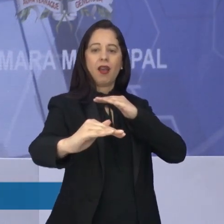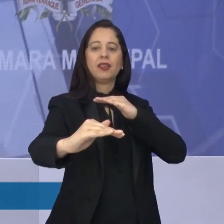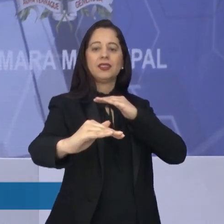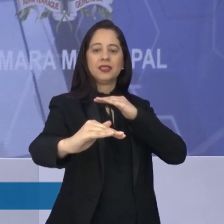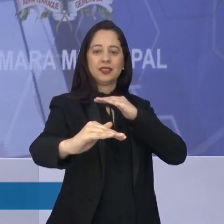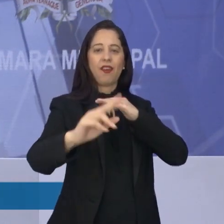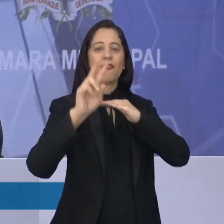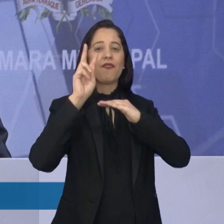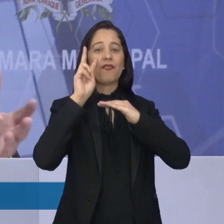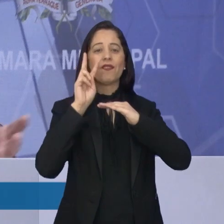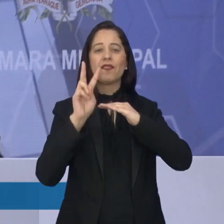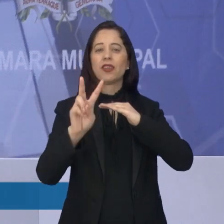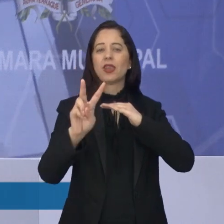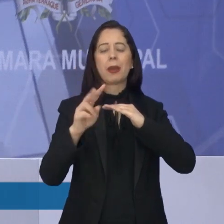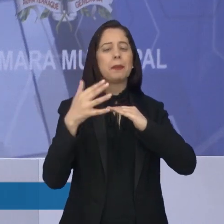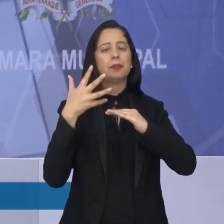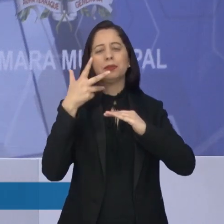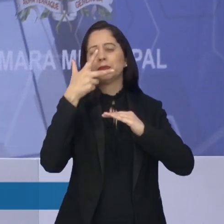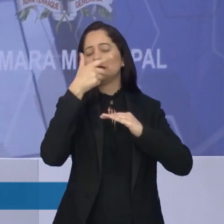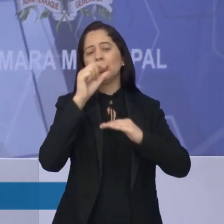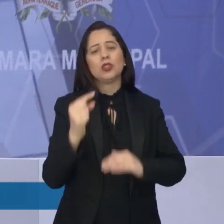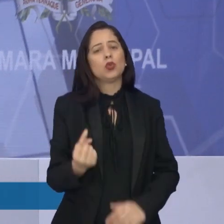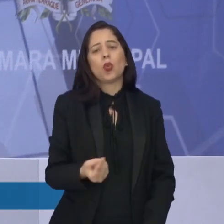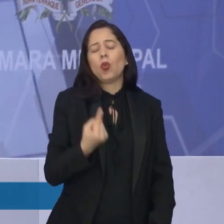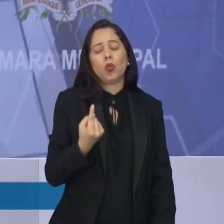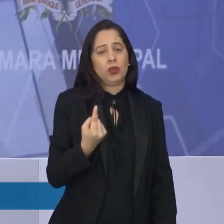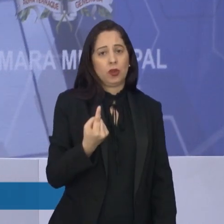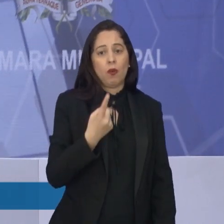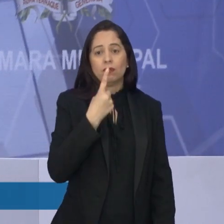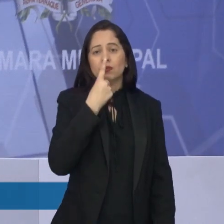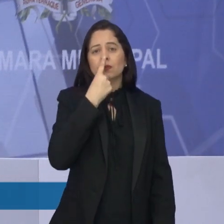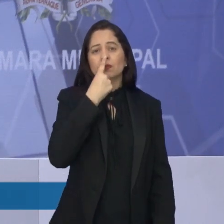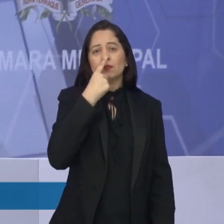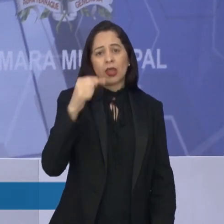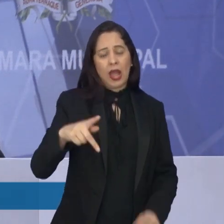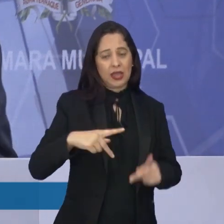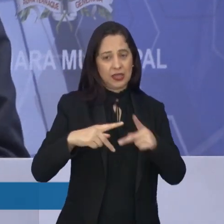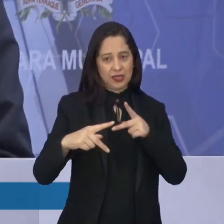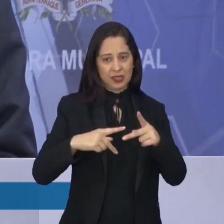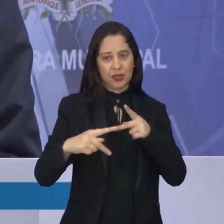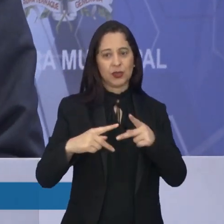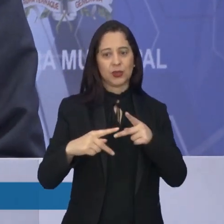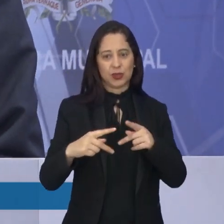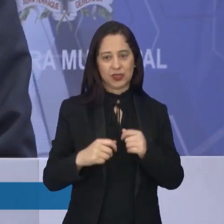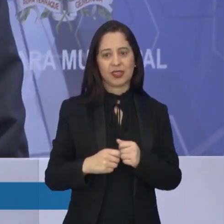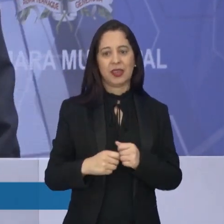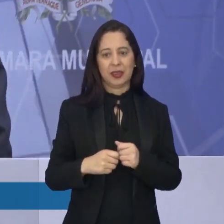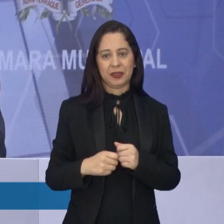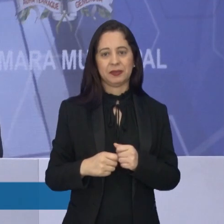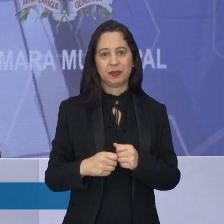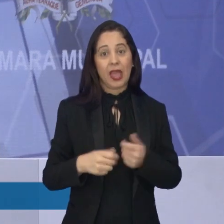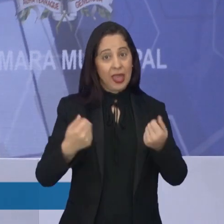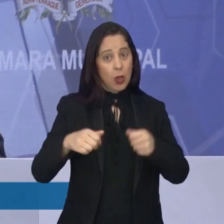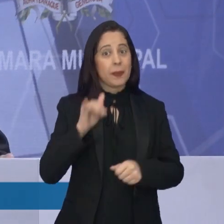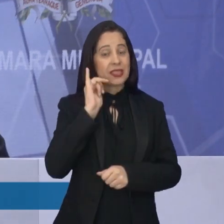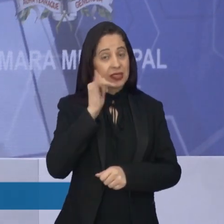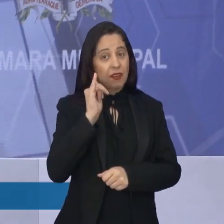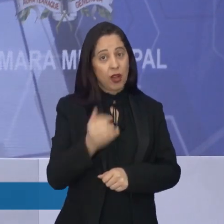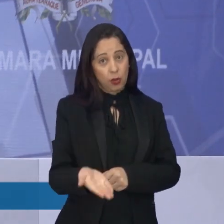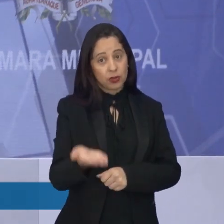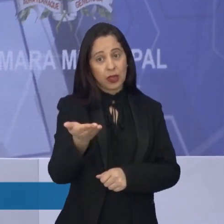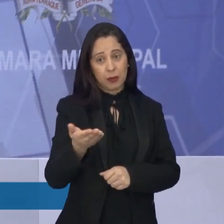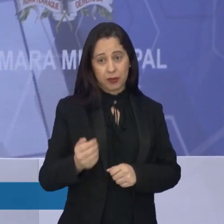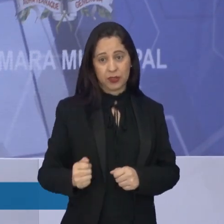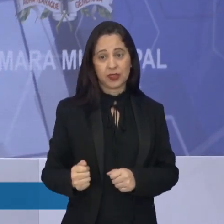como favas contadas, mas é uma coisa única da cidade que me encantou e que eu achei que eu precisava contar para vocês como